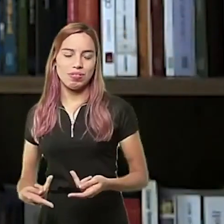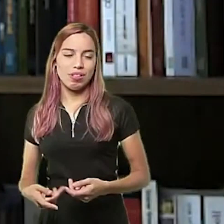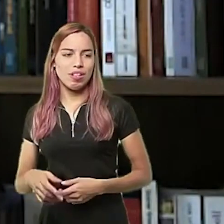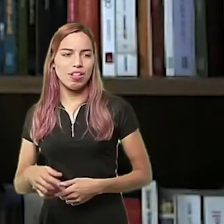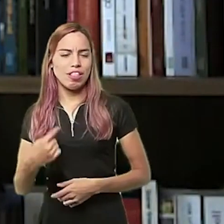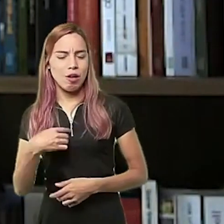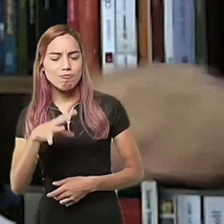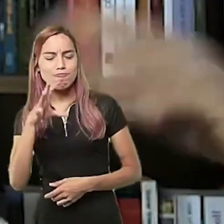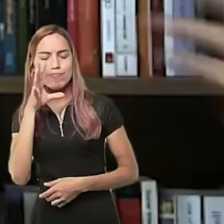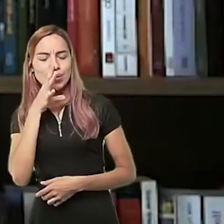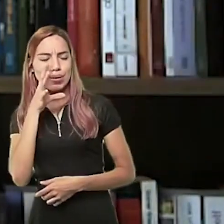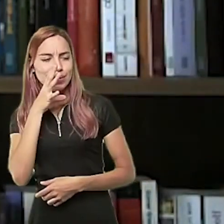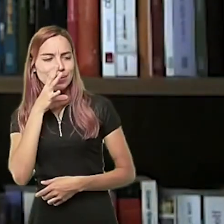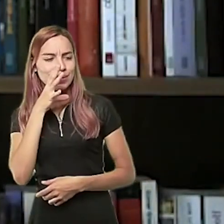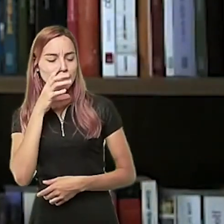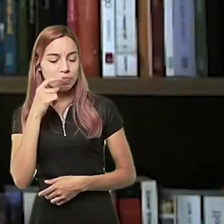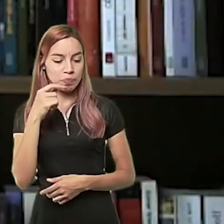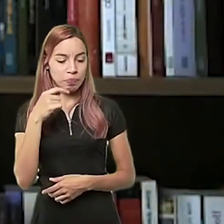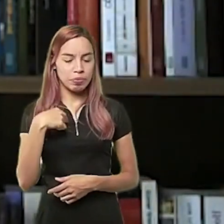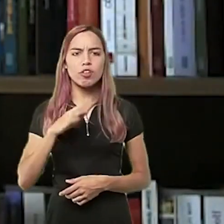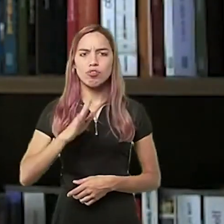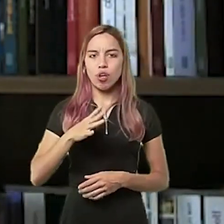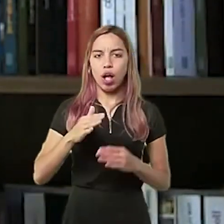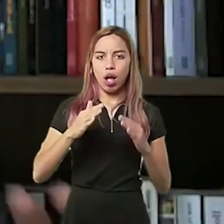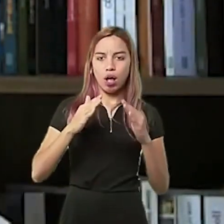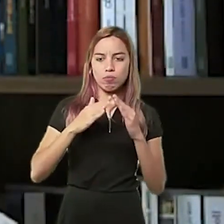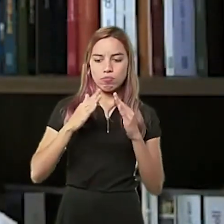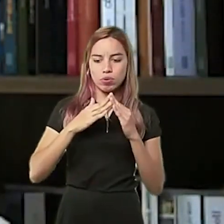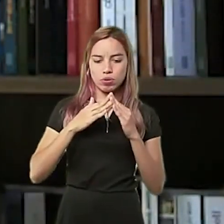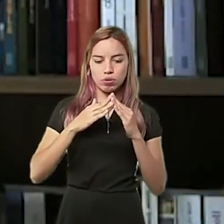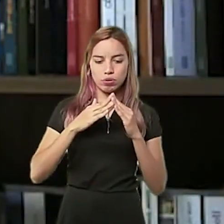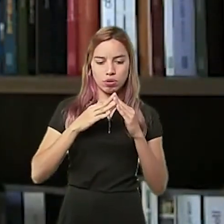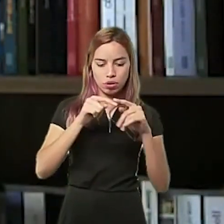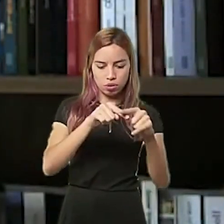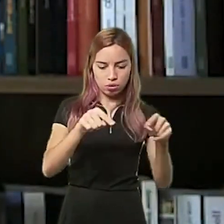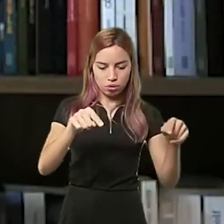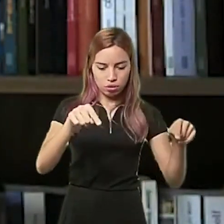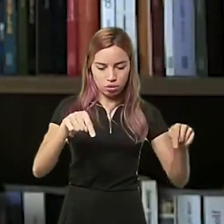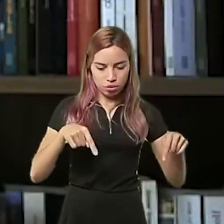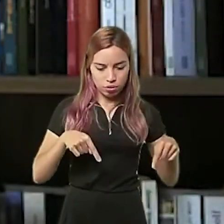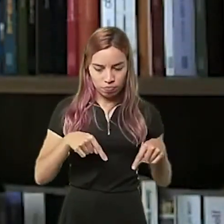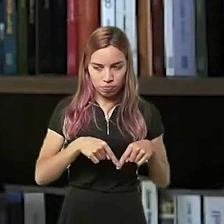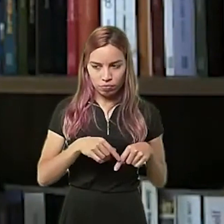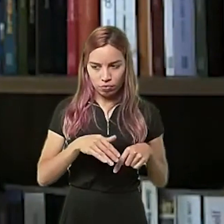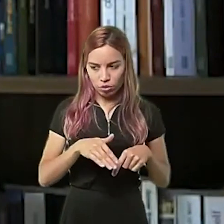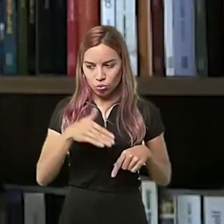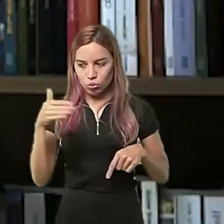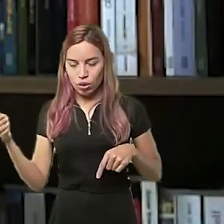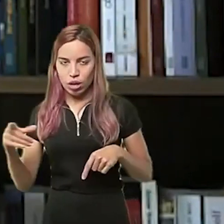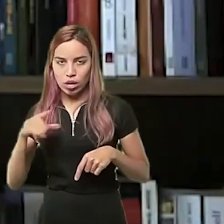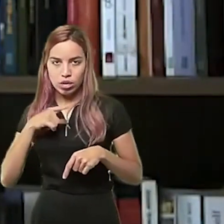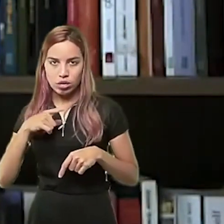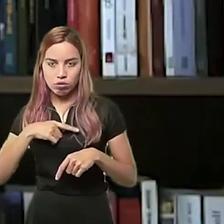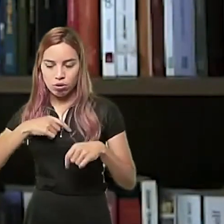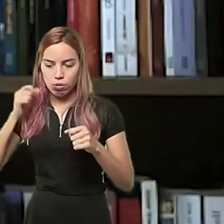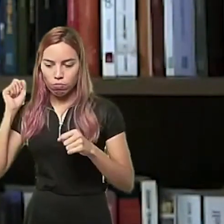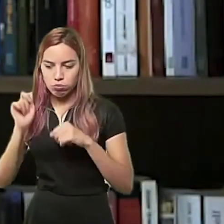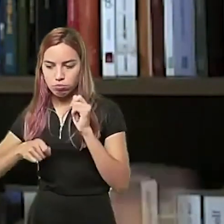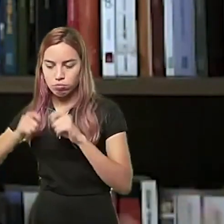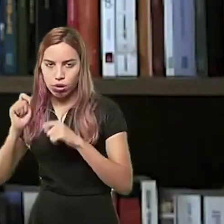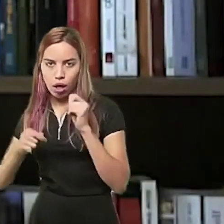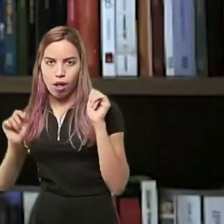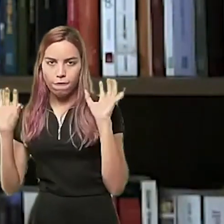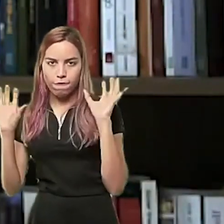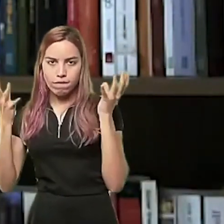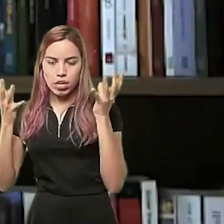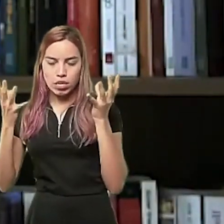que o quintal dava para um terreiro de candomblé, ou seja, eu escutava as manifestações, os dias de festa.